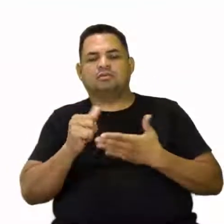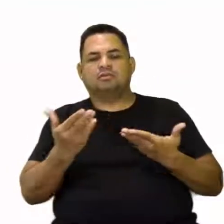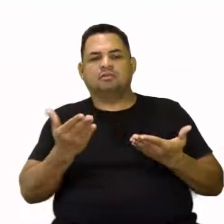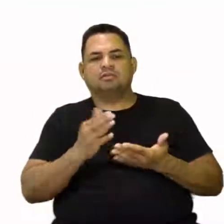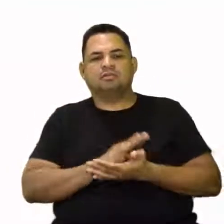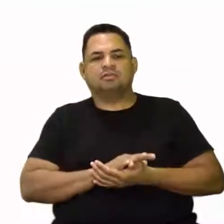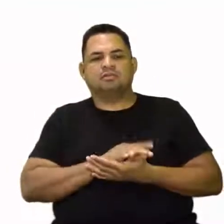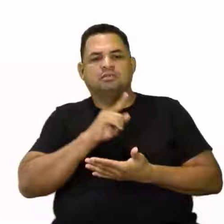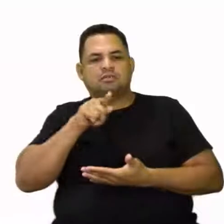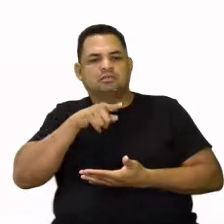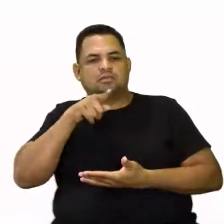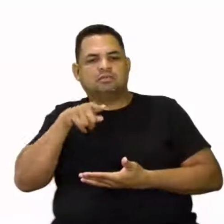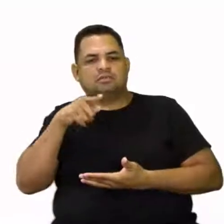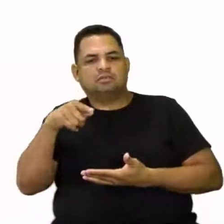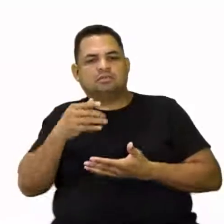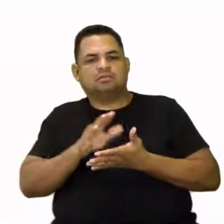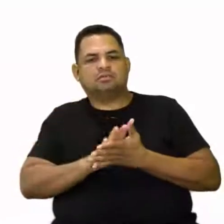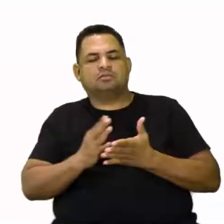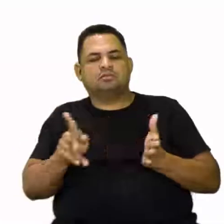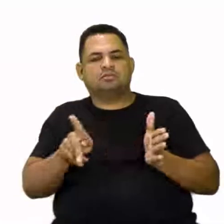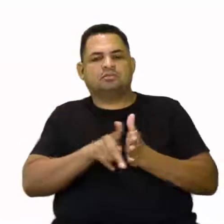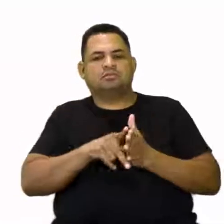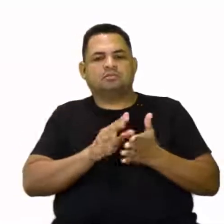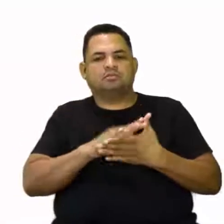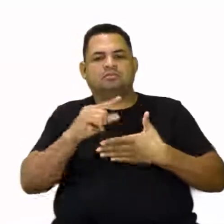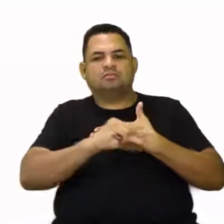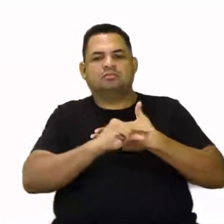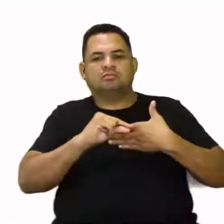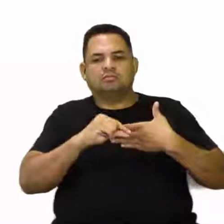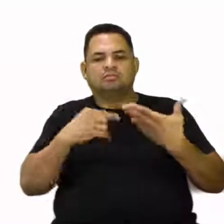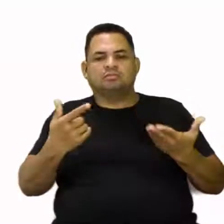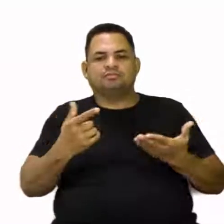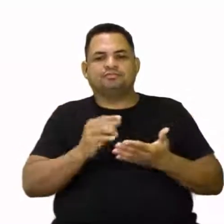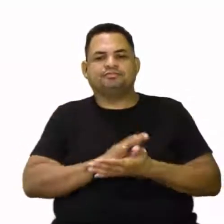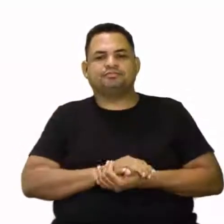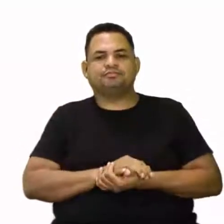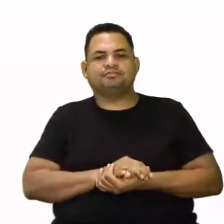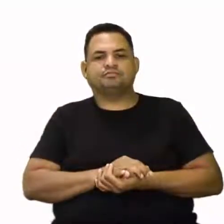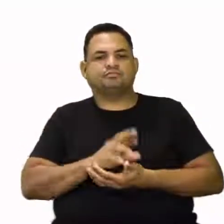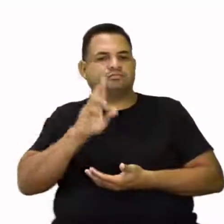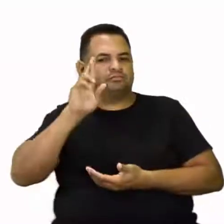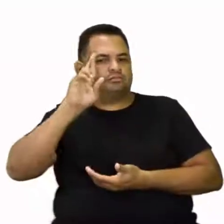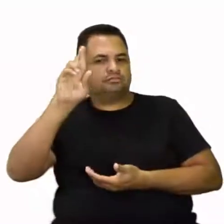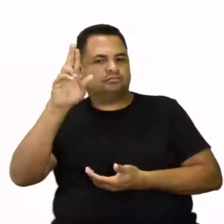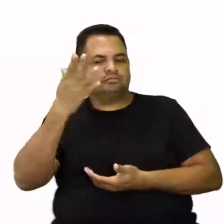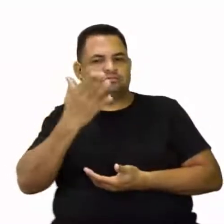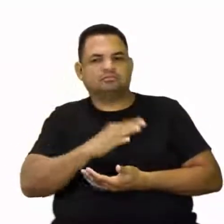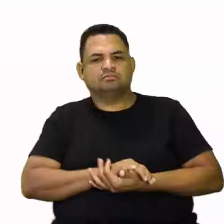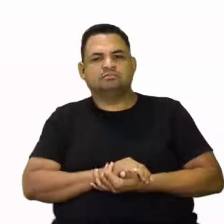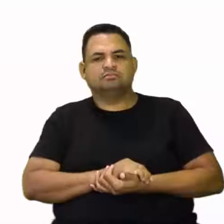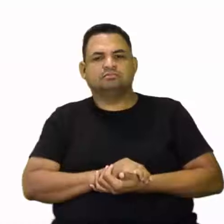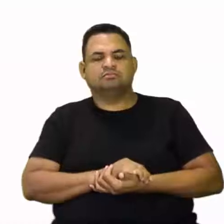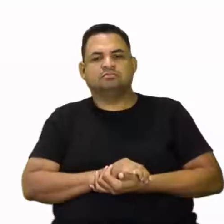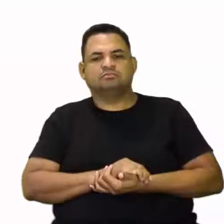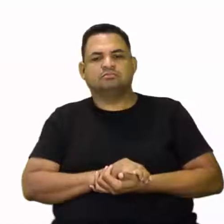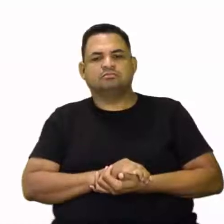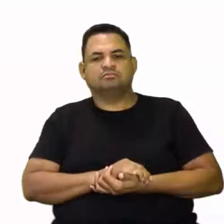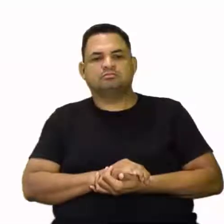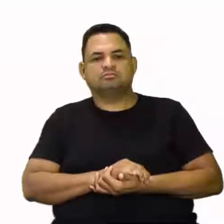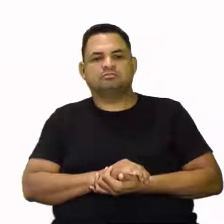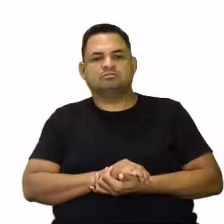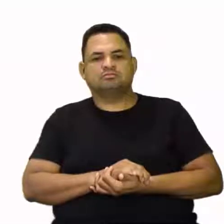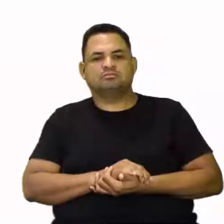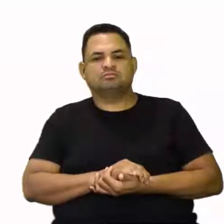Pela sequência estabelecida pelo autor... do diretor, do tabuleiro, né? Na tabela